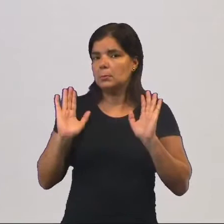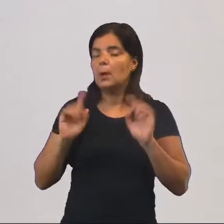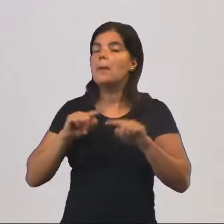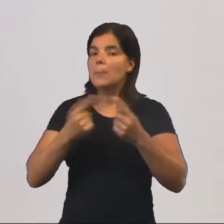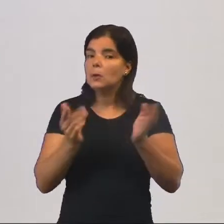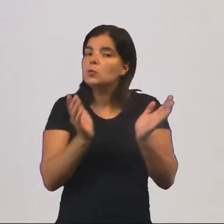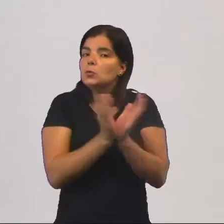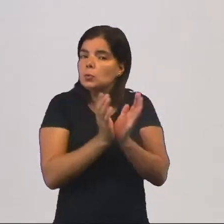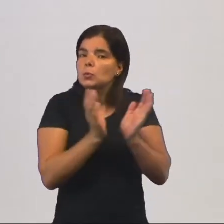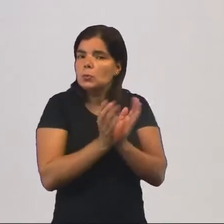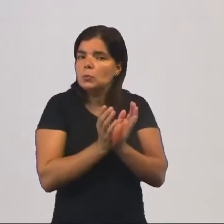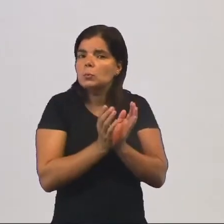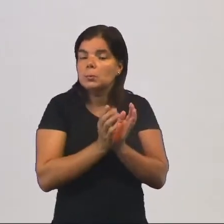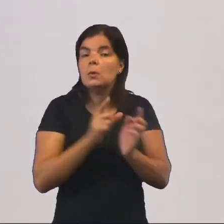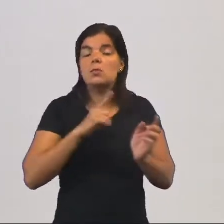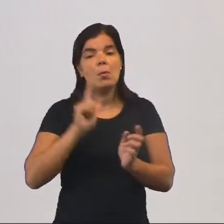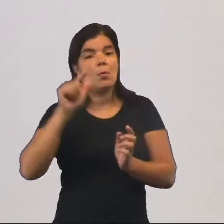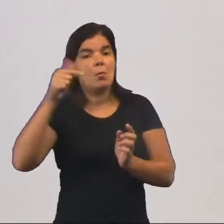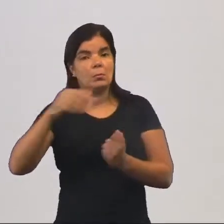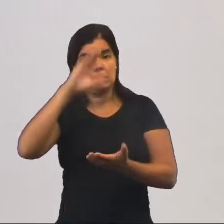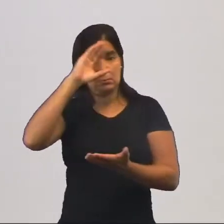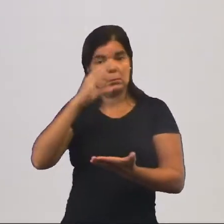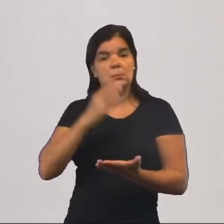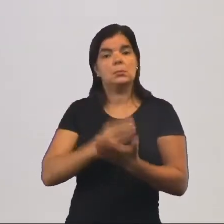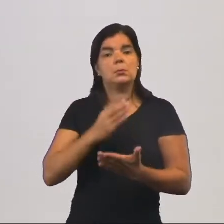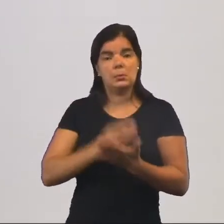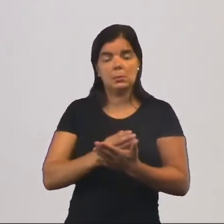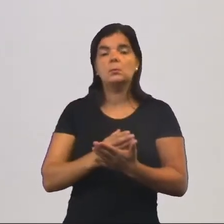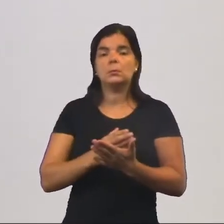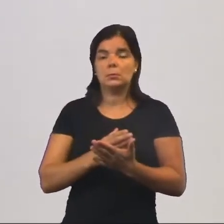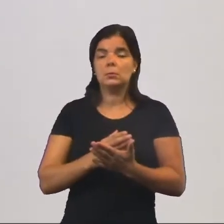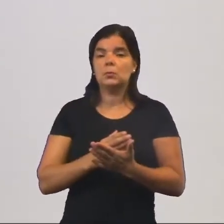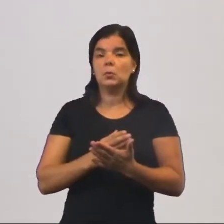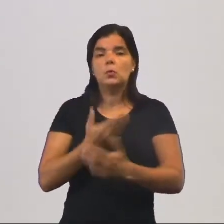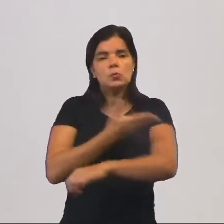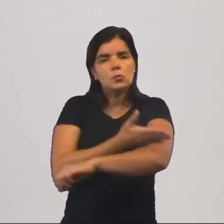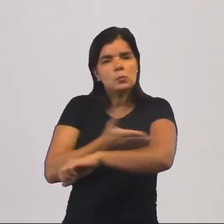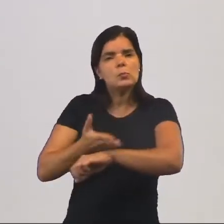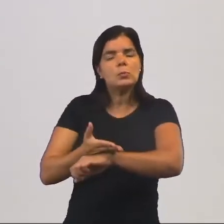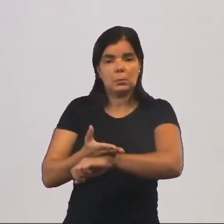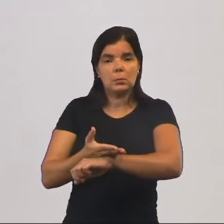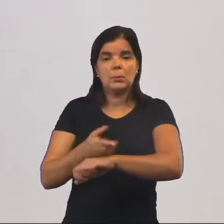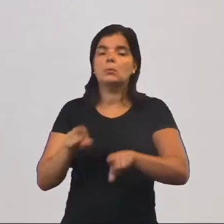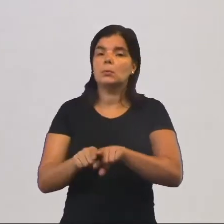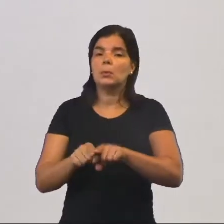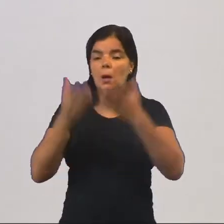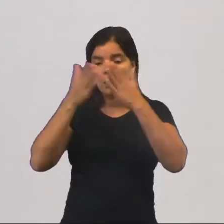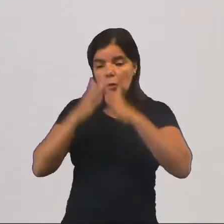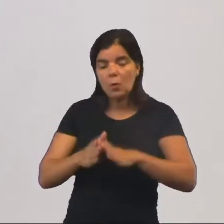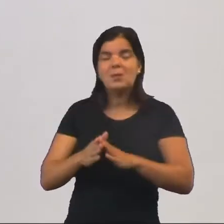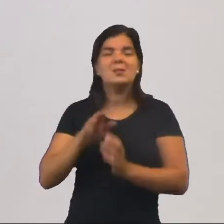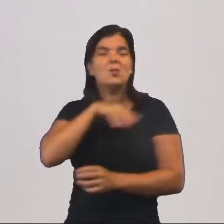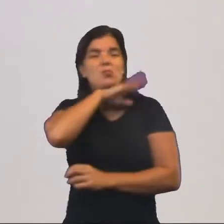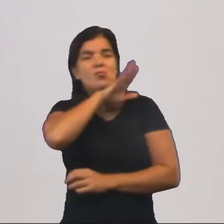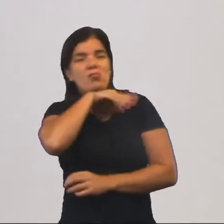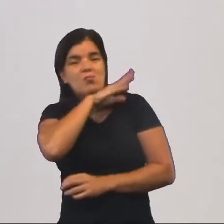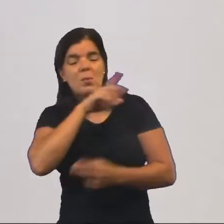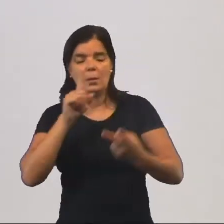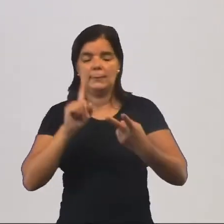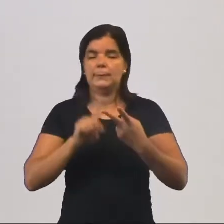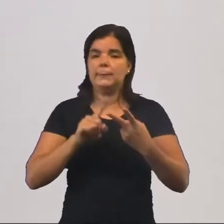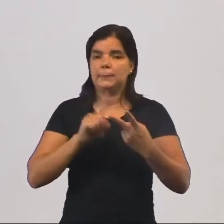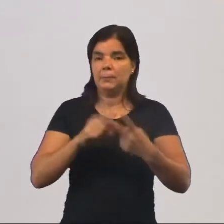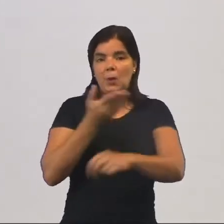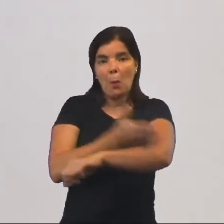também tinha grupos que tinham outras crenças, tinham outros costumes, como a adoração de animais,